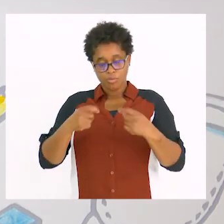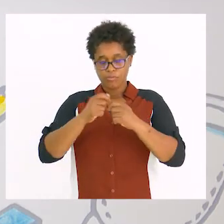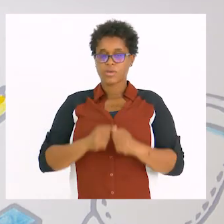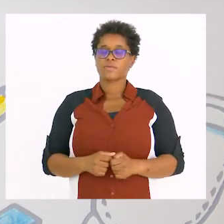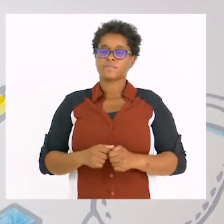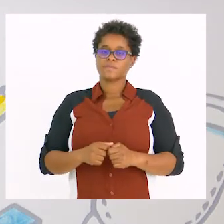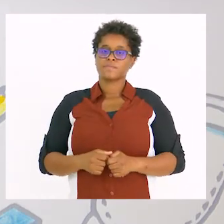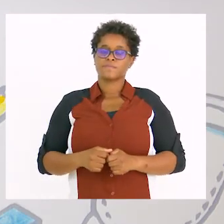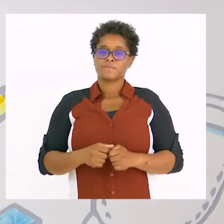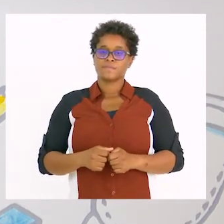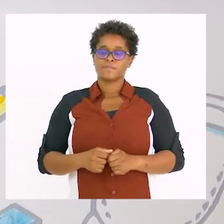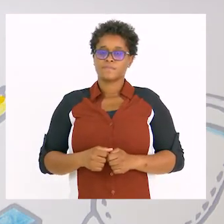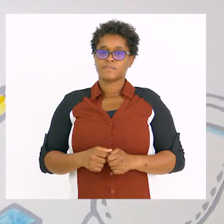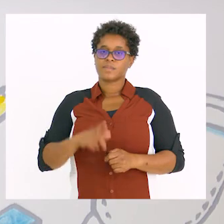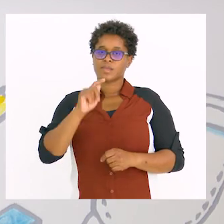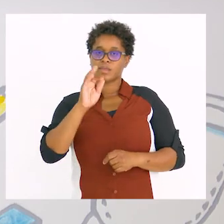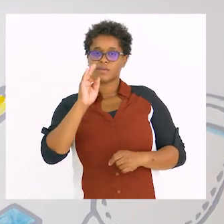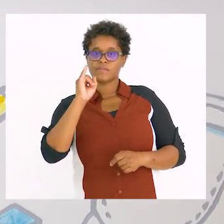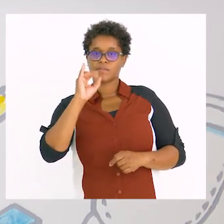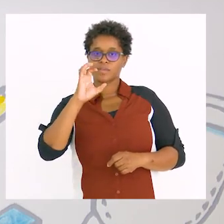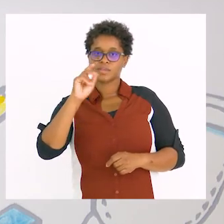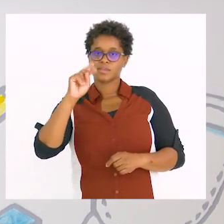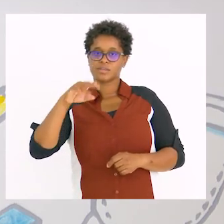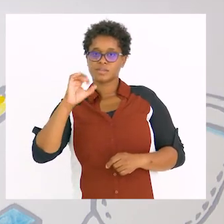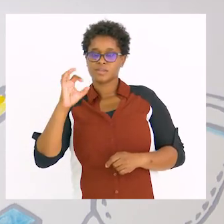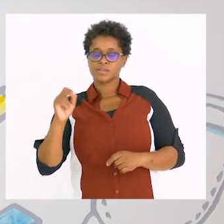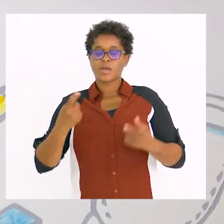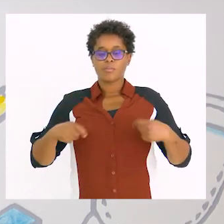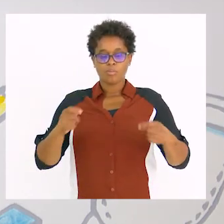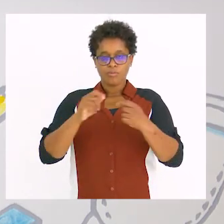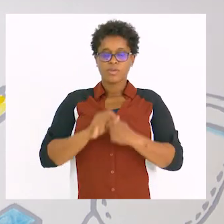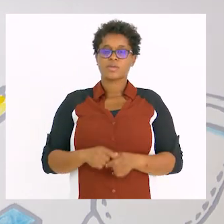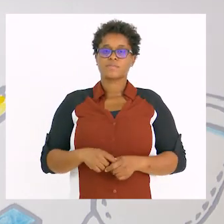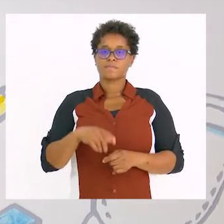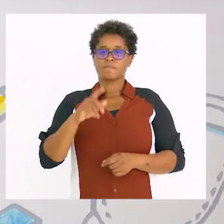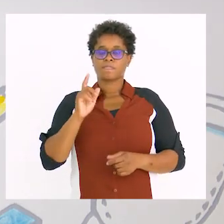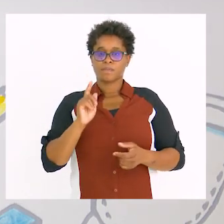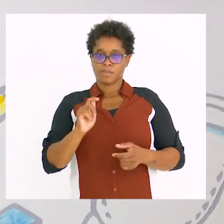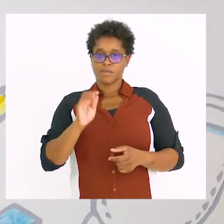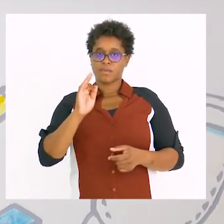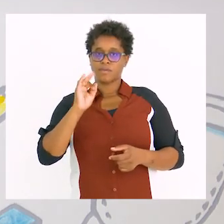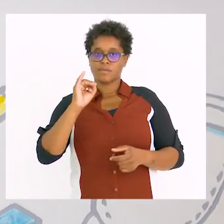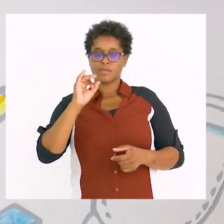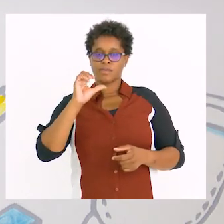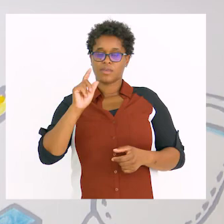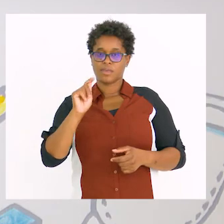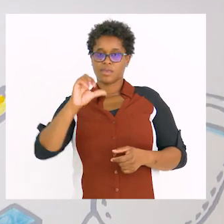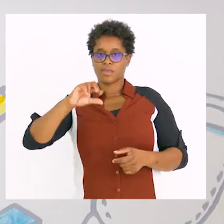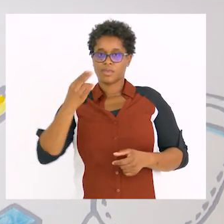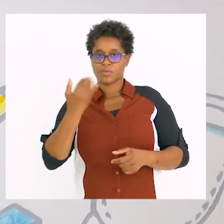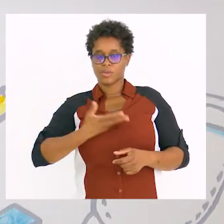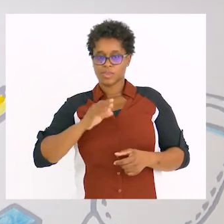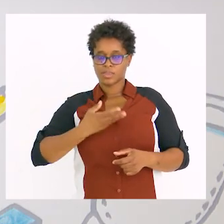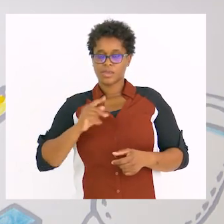promover a eficiência, de promover a equidade e